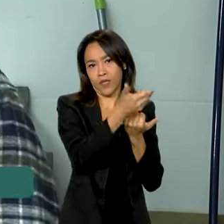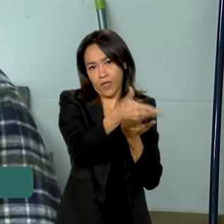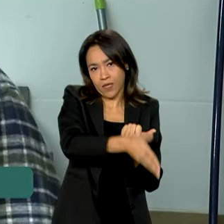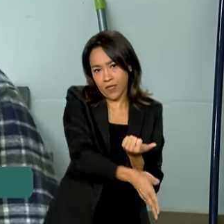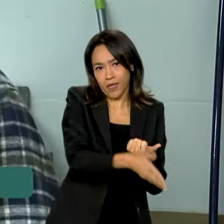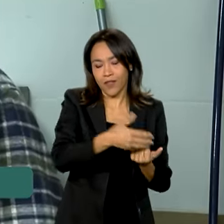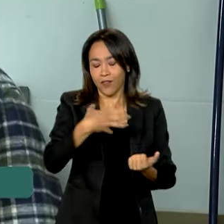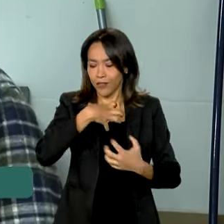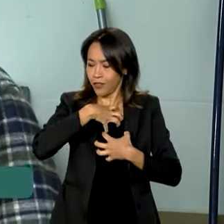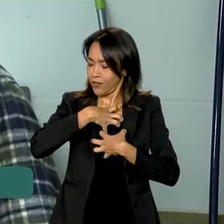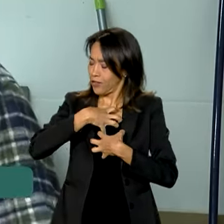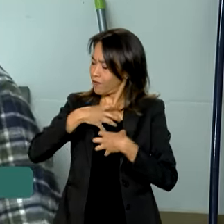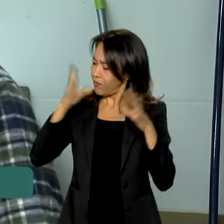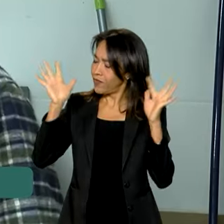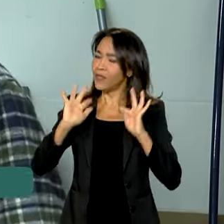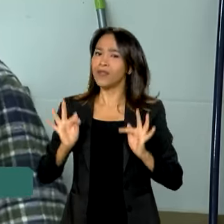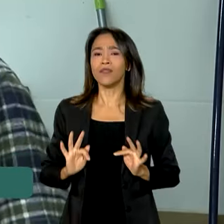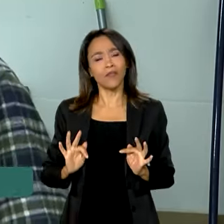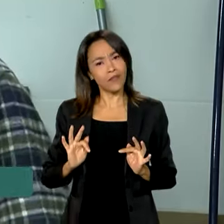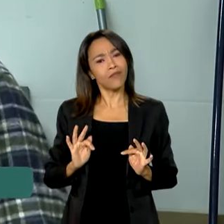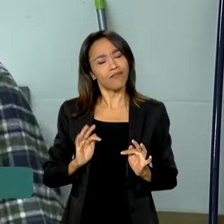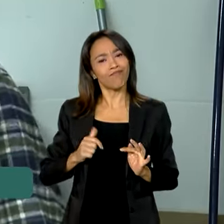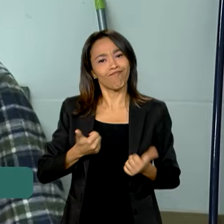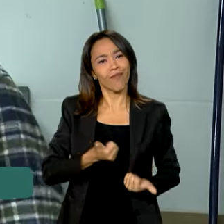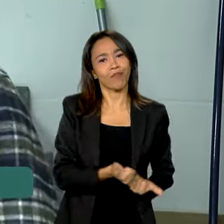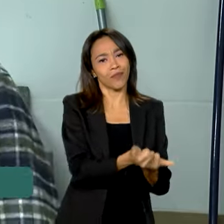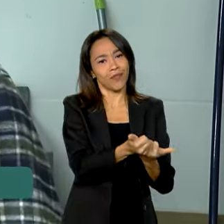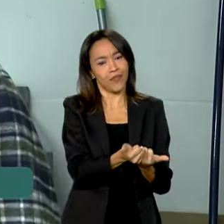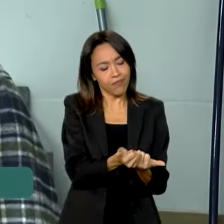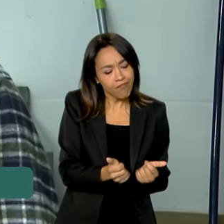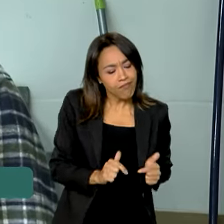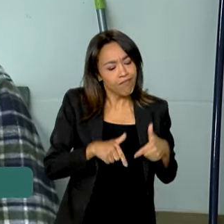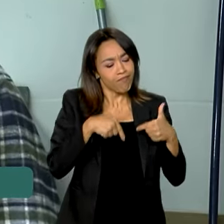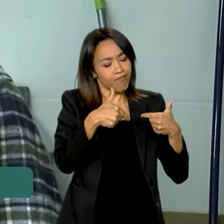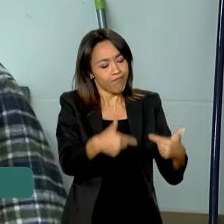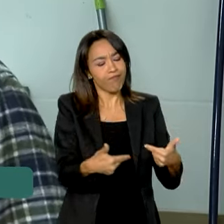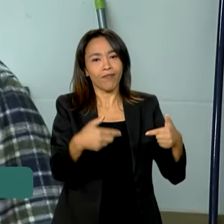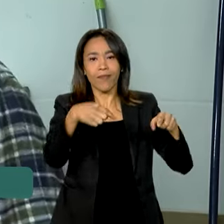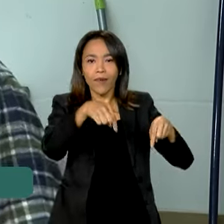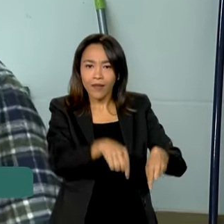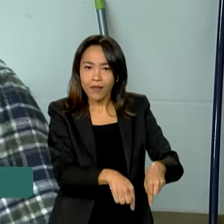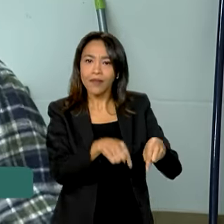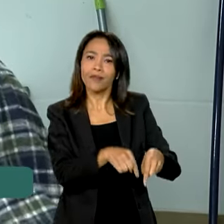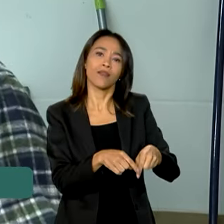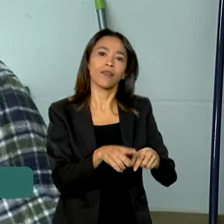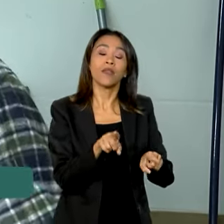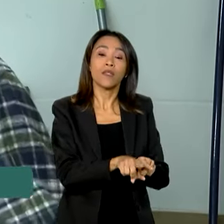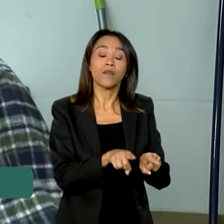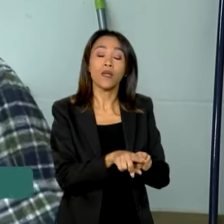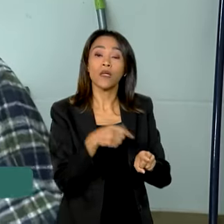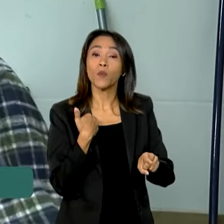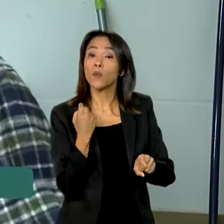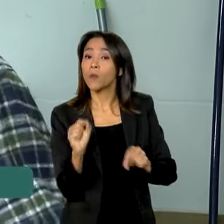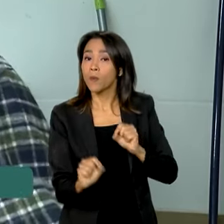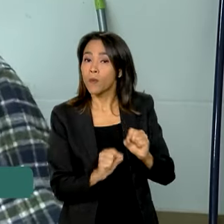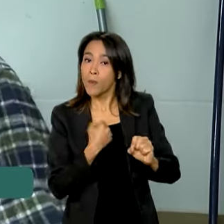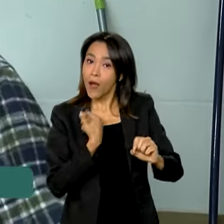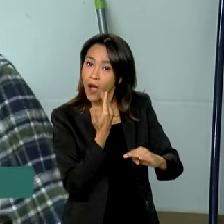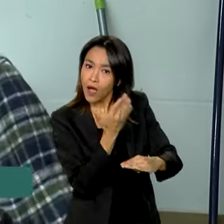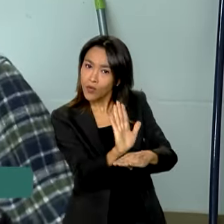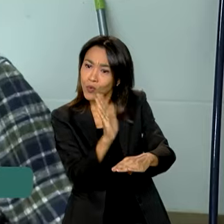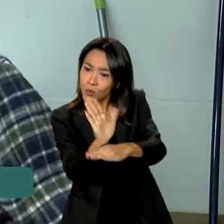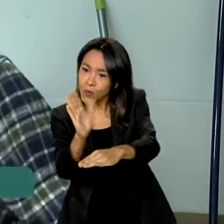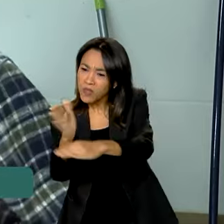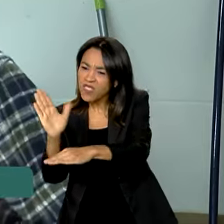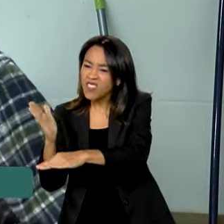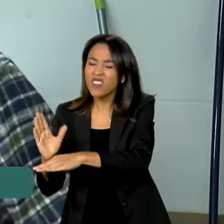se sente muito feliz de estar aqui, né, contribuindo para esse processo, né, e também ajudando a sarar